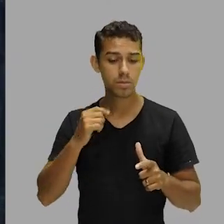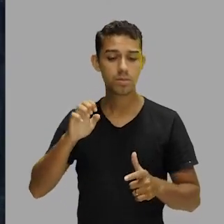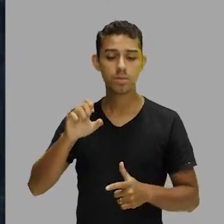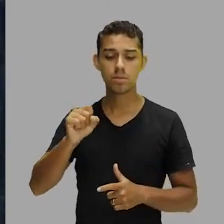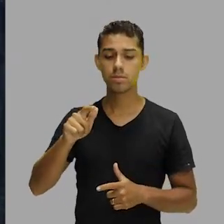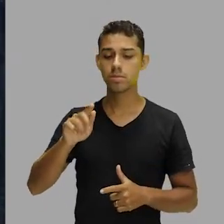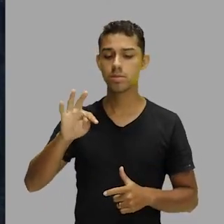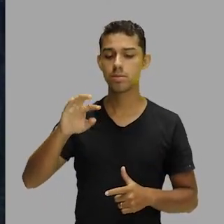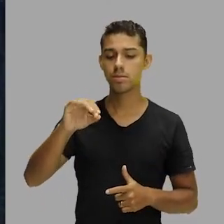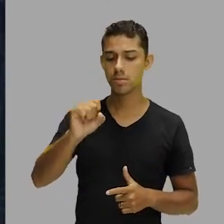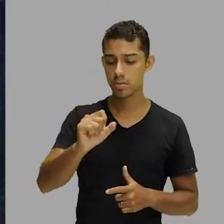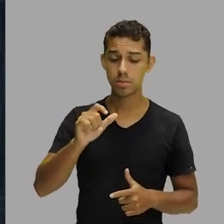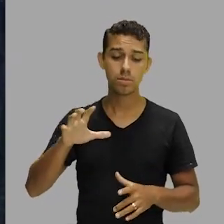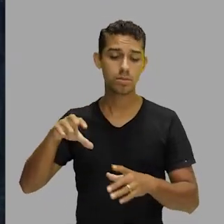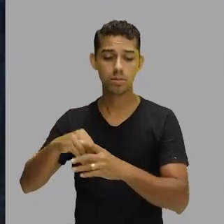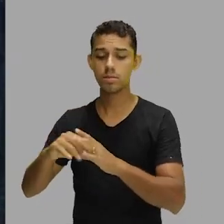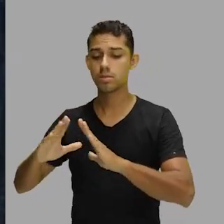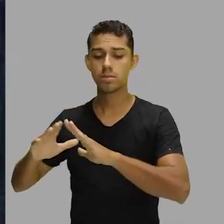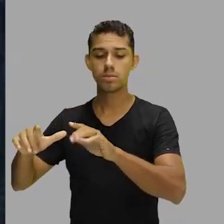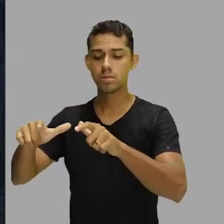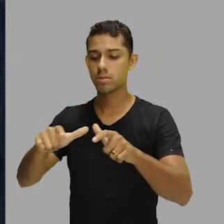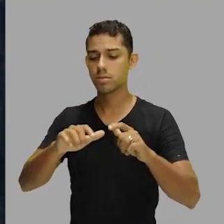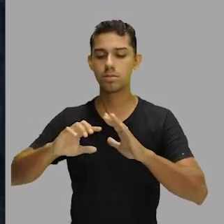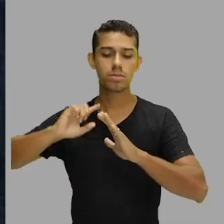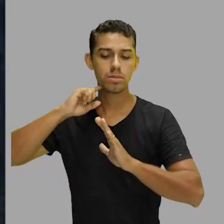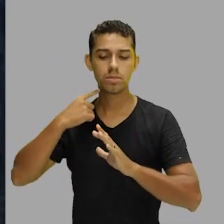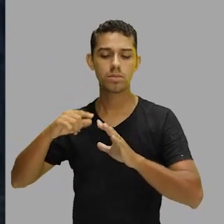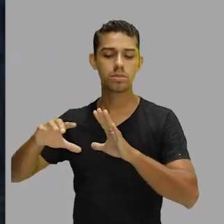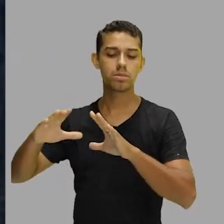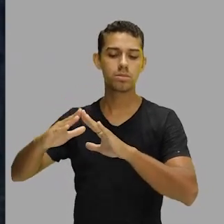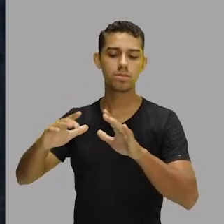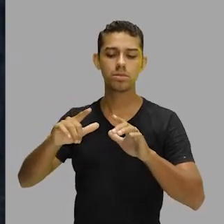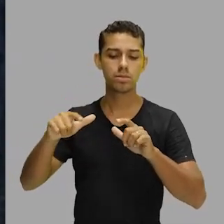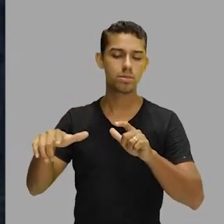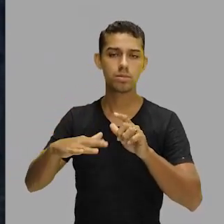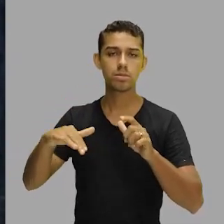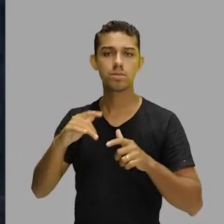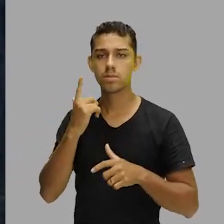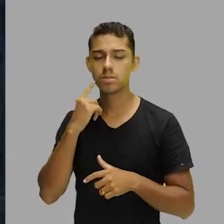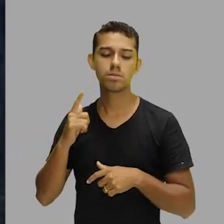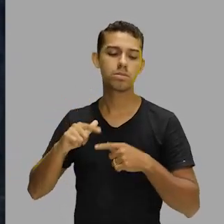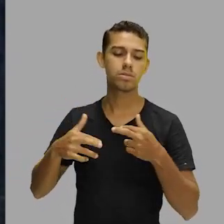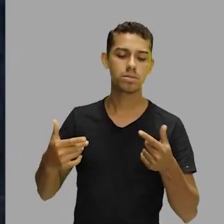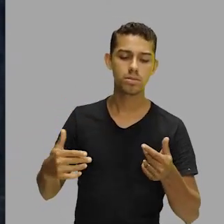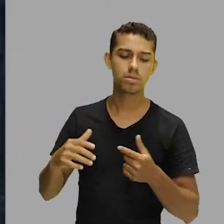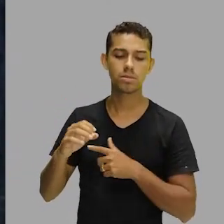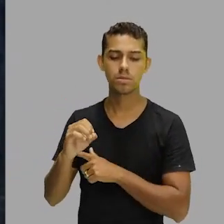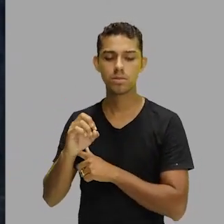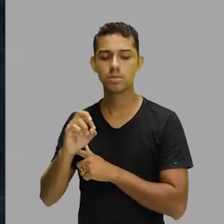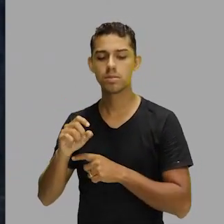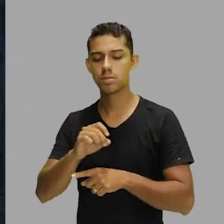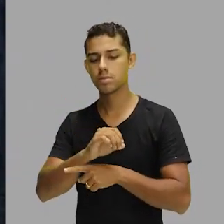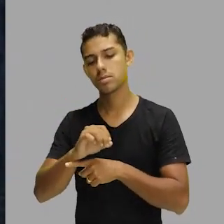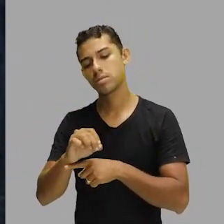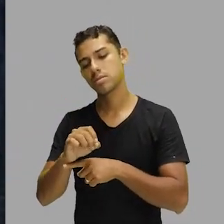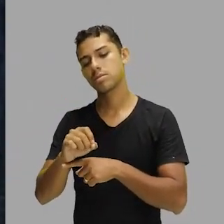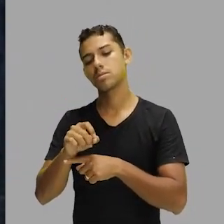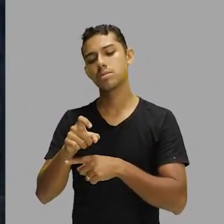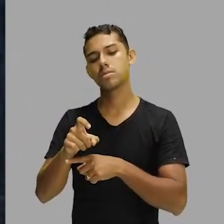principalmente esgoto doméstico, que libera muita matéria orgânica ali na